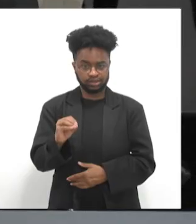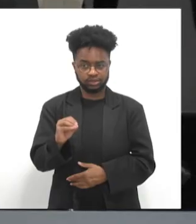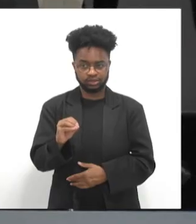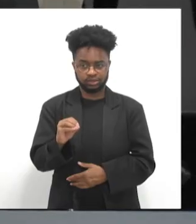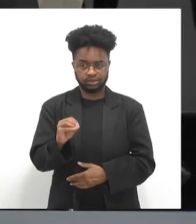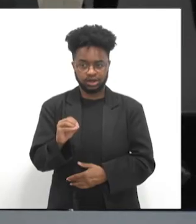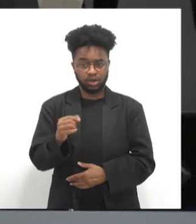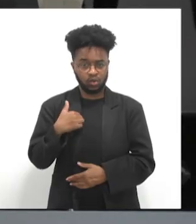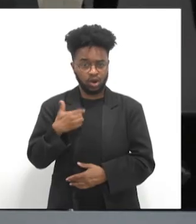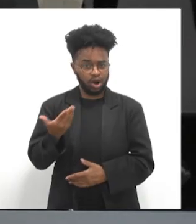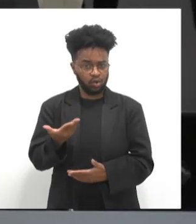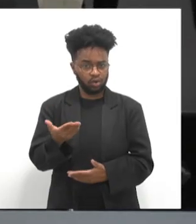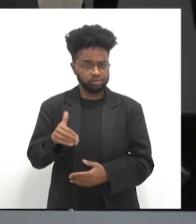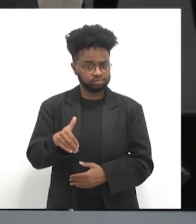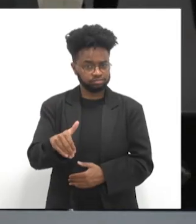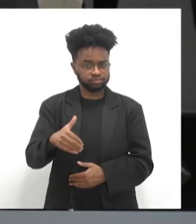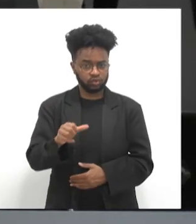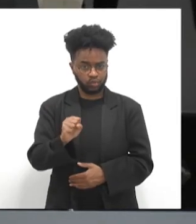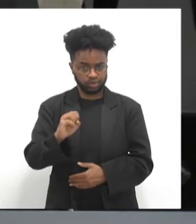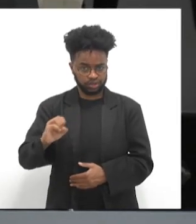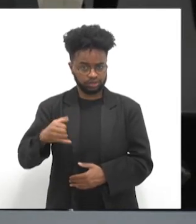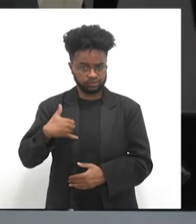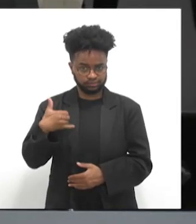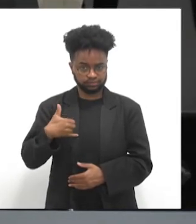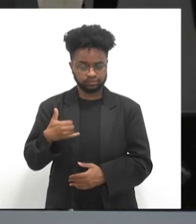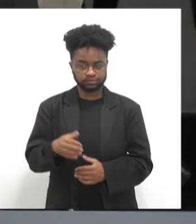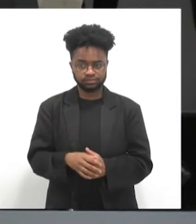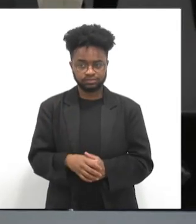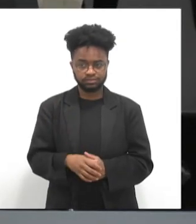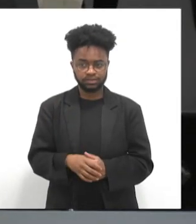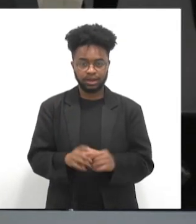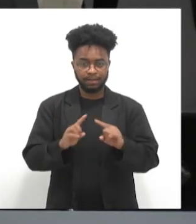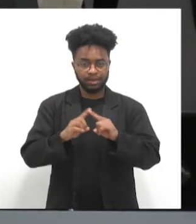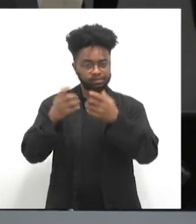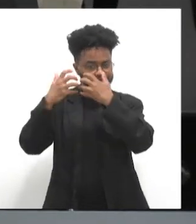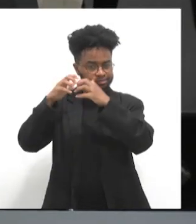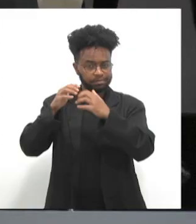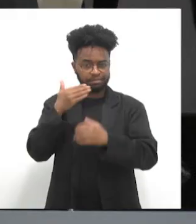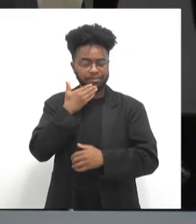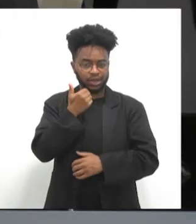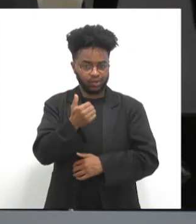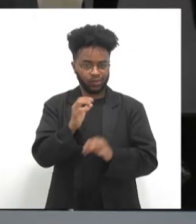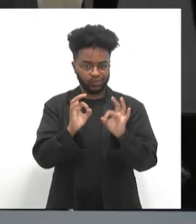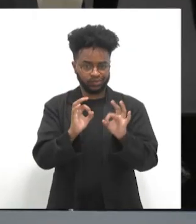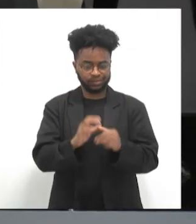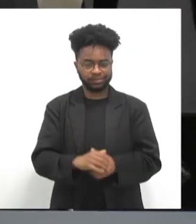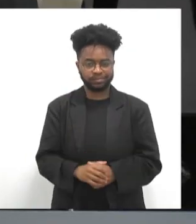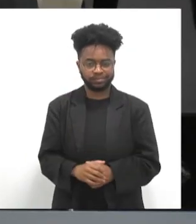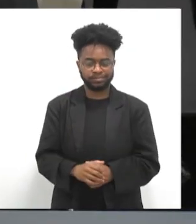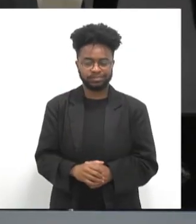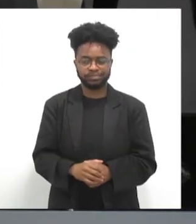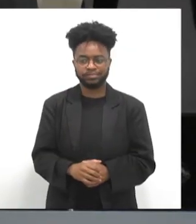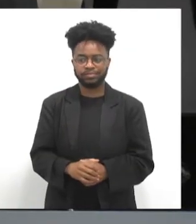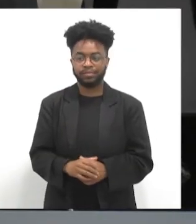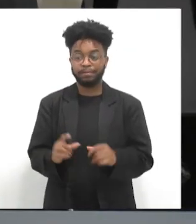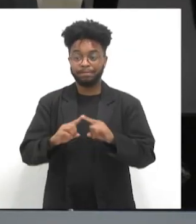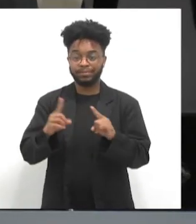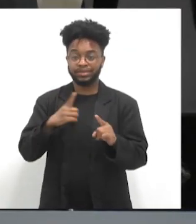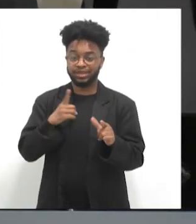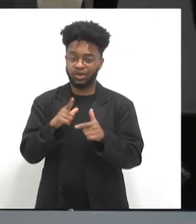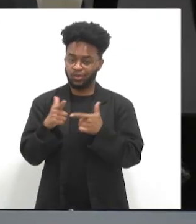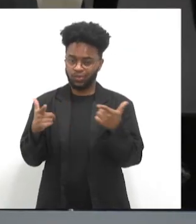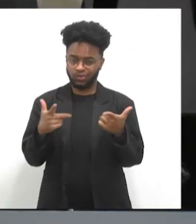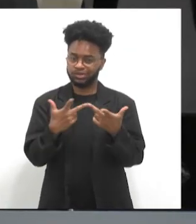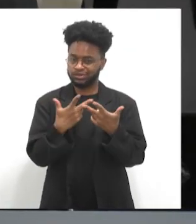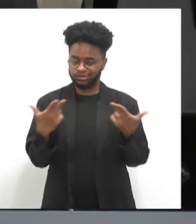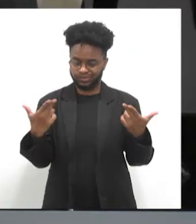fazer 80, os neurônios estão muito melhores. Mas tem outras